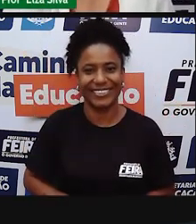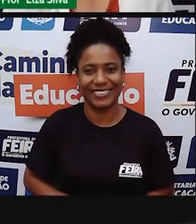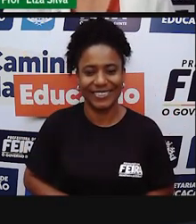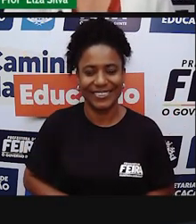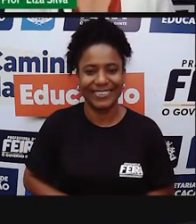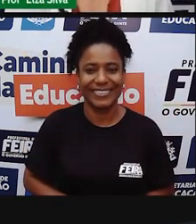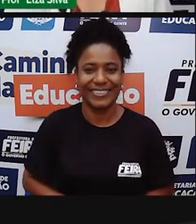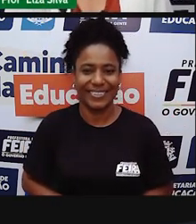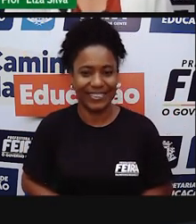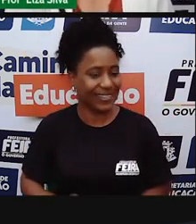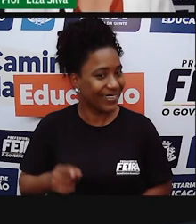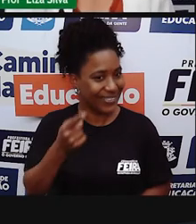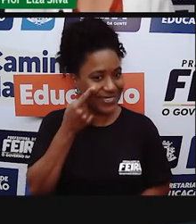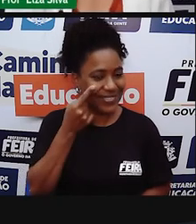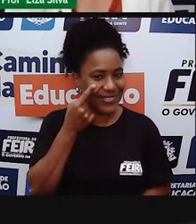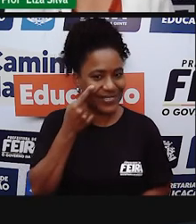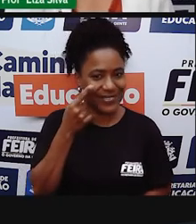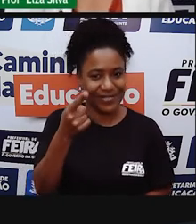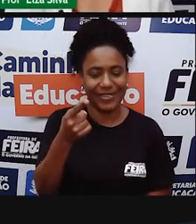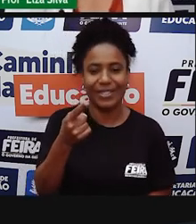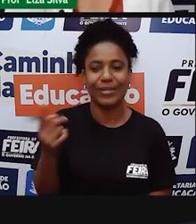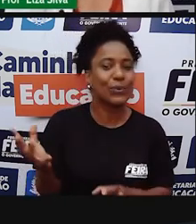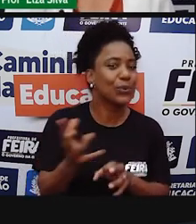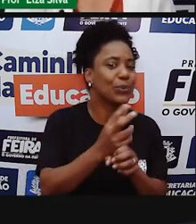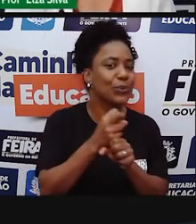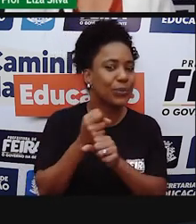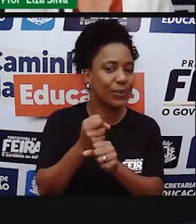Vamos agora verificar nossa pontuação.